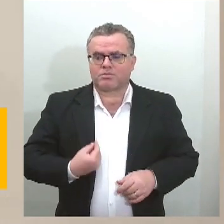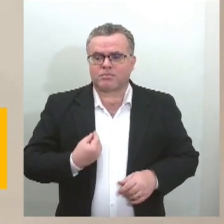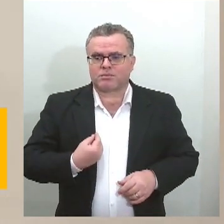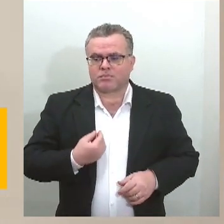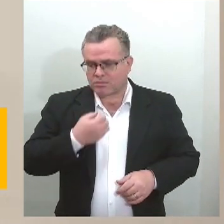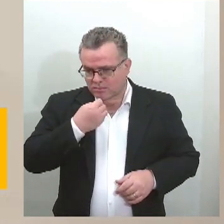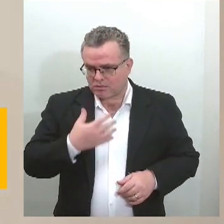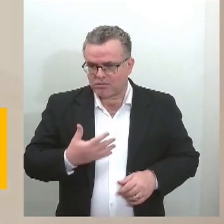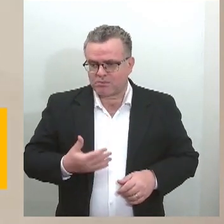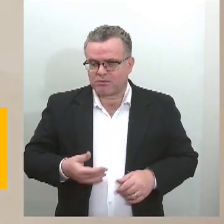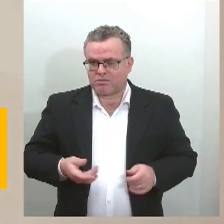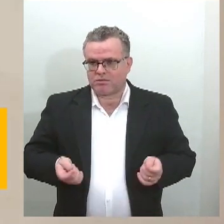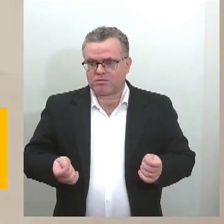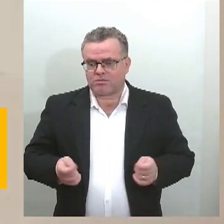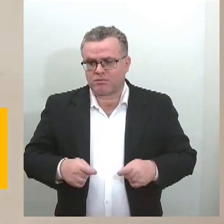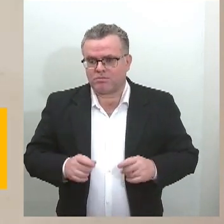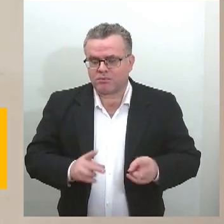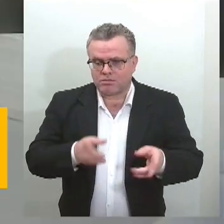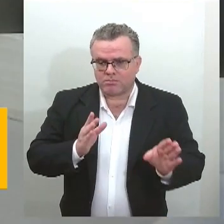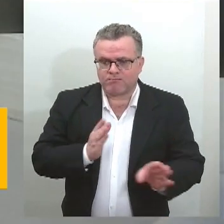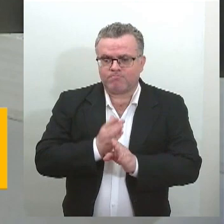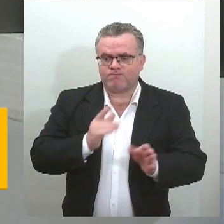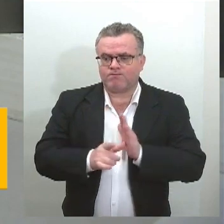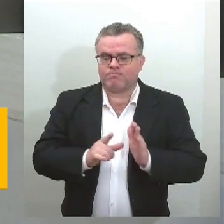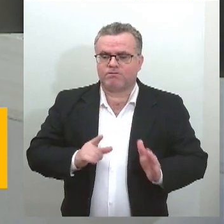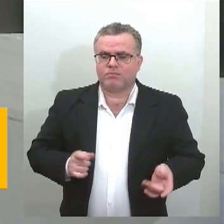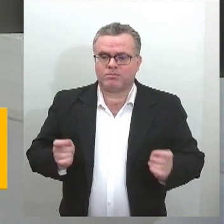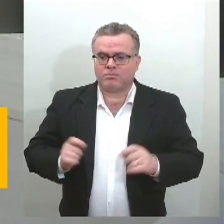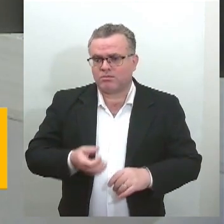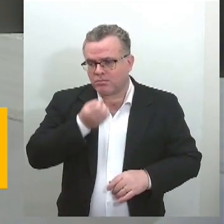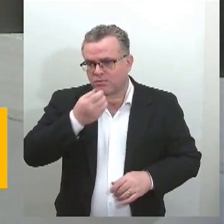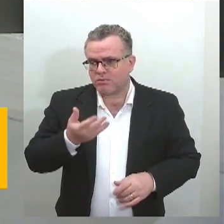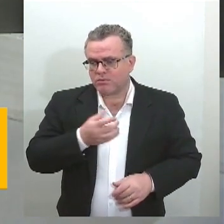apesar de um diagnóstico. Um ótimo dia para você, Fabiana. Obrigada.